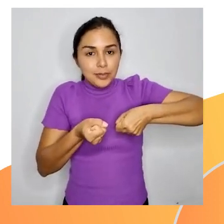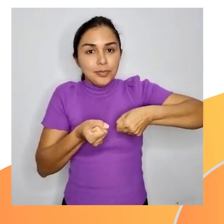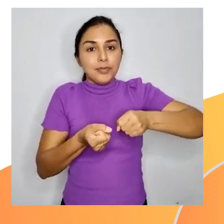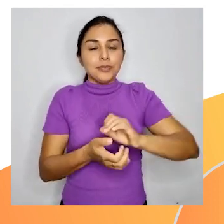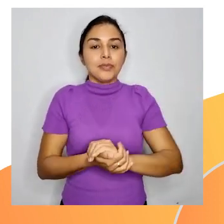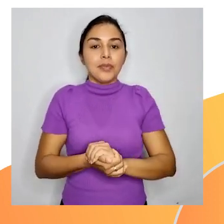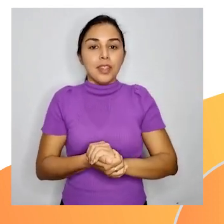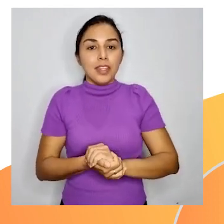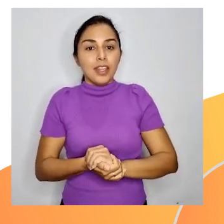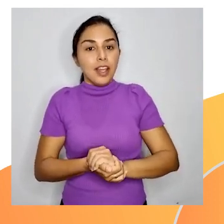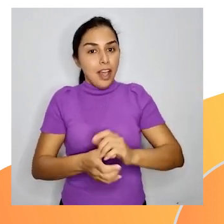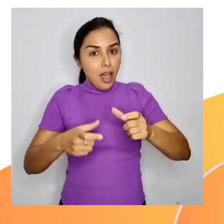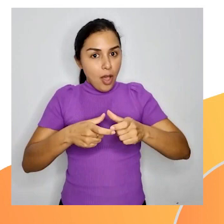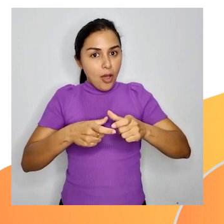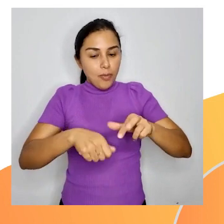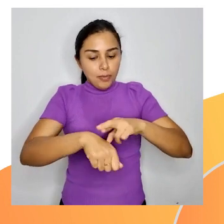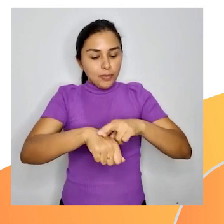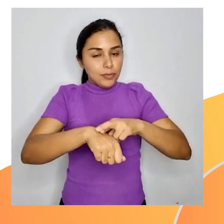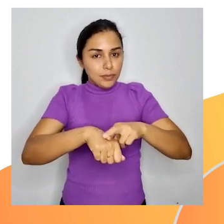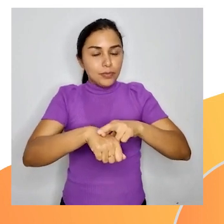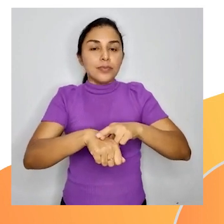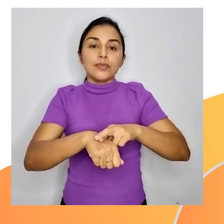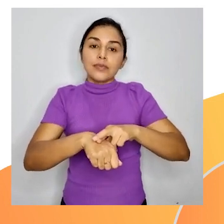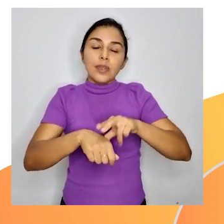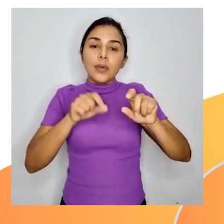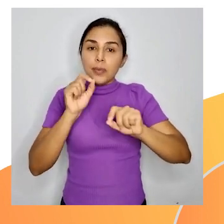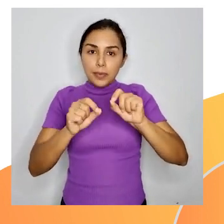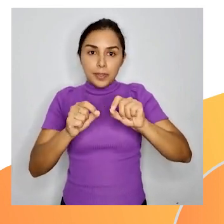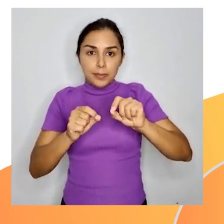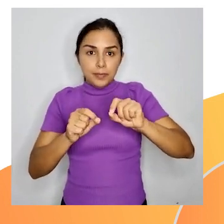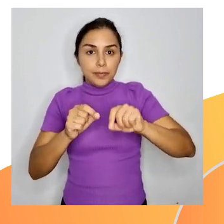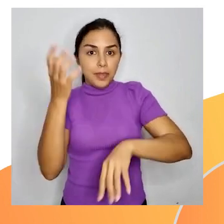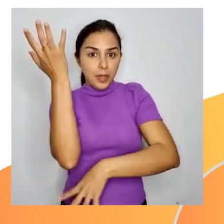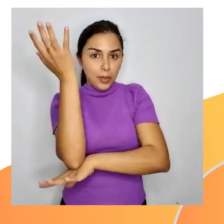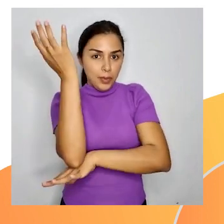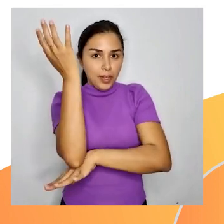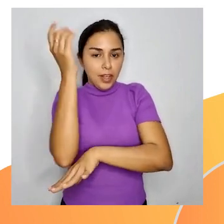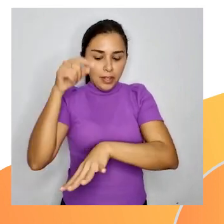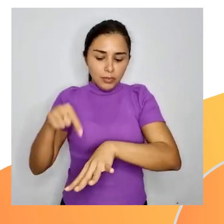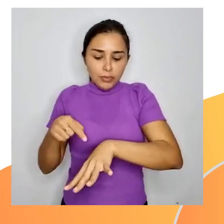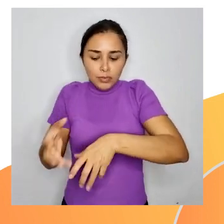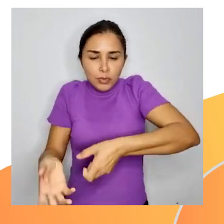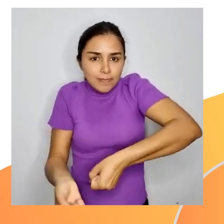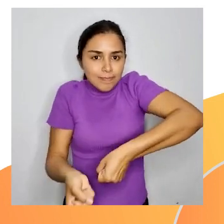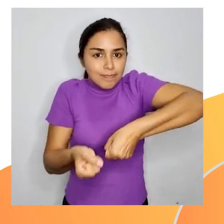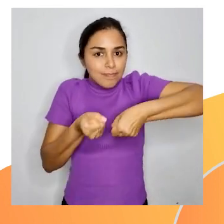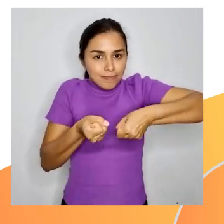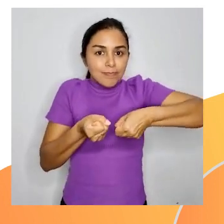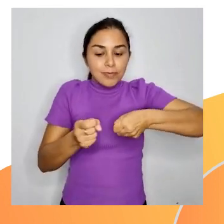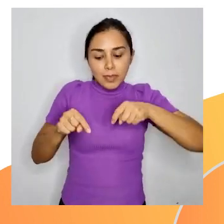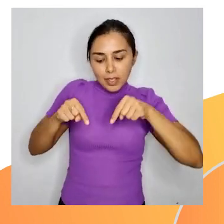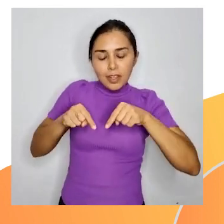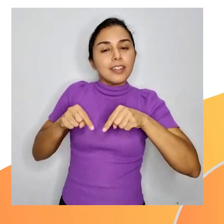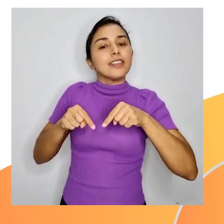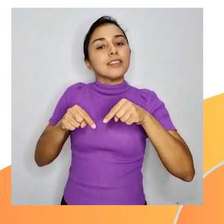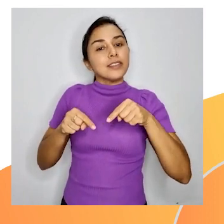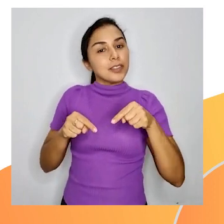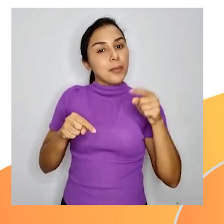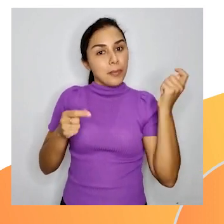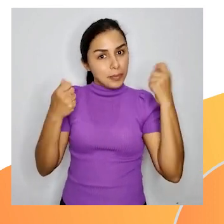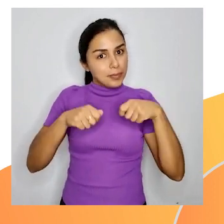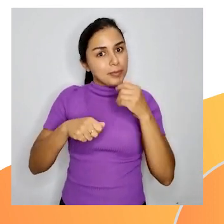inhame. Então, raízes comestíveis são aquela que o corpo nutritivo da raiz está abaixo do solo e se desenvolve